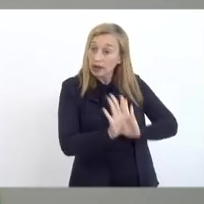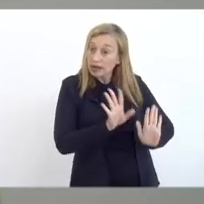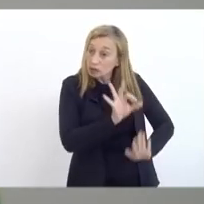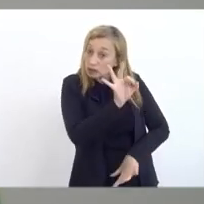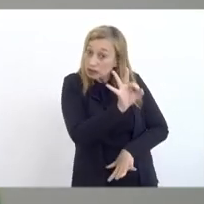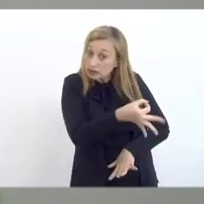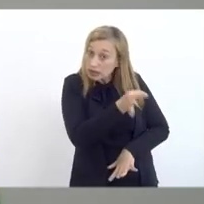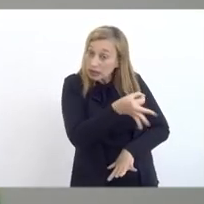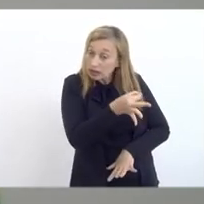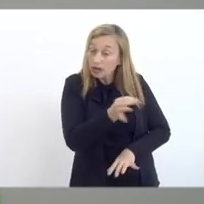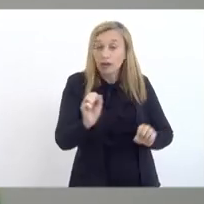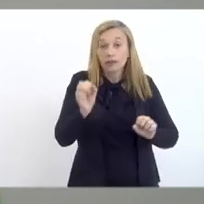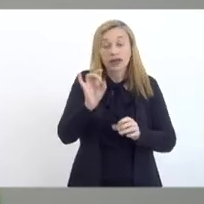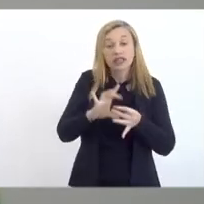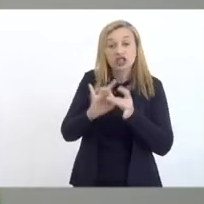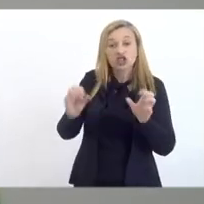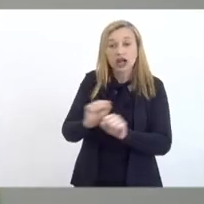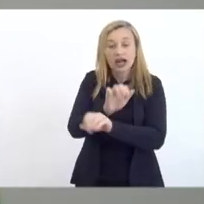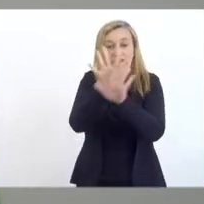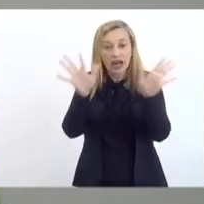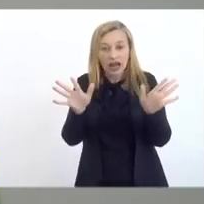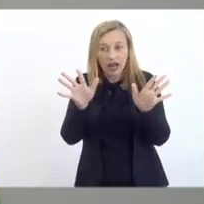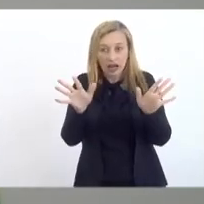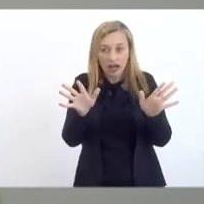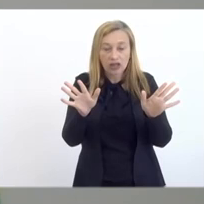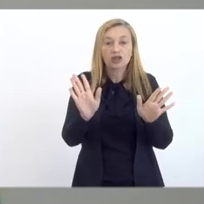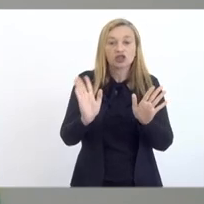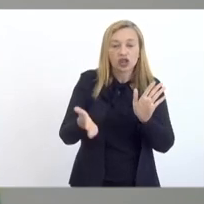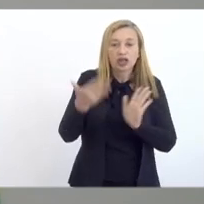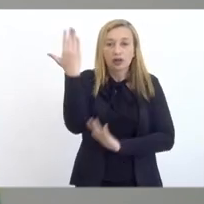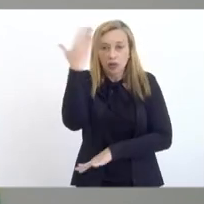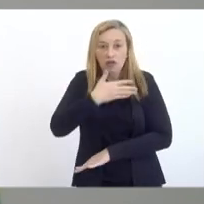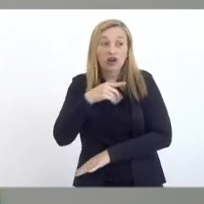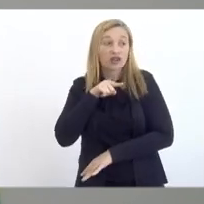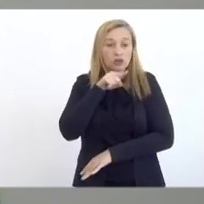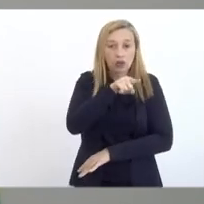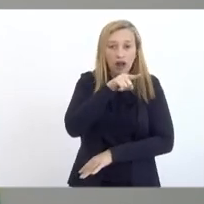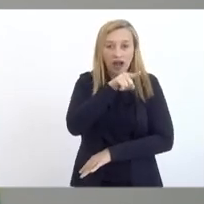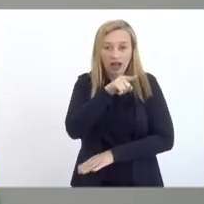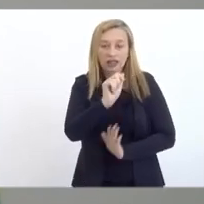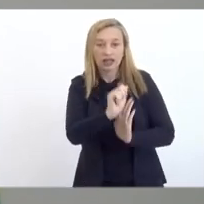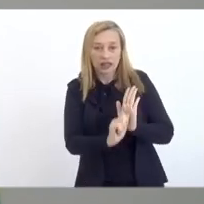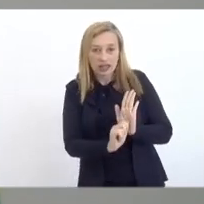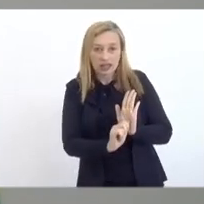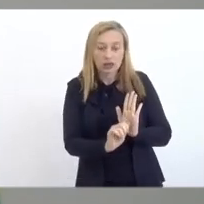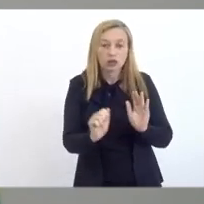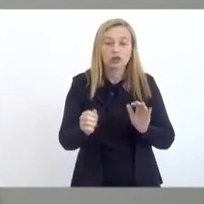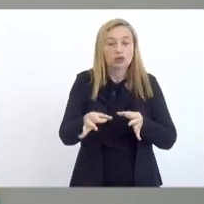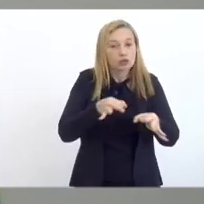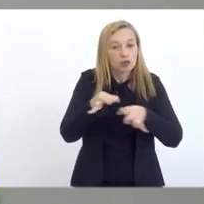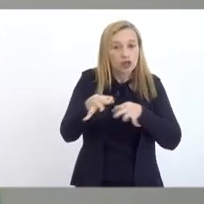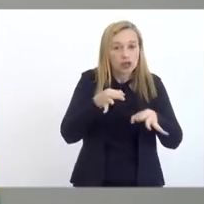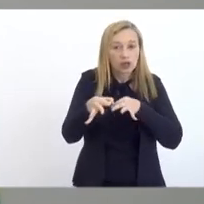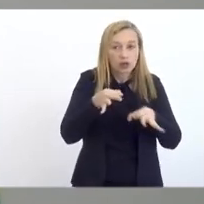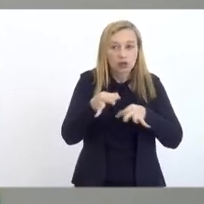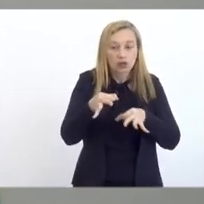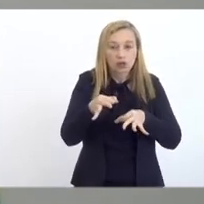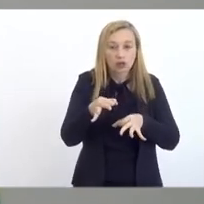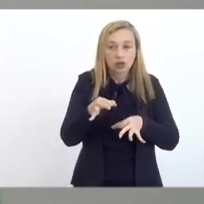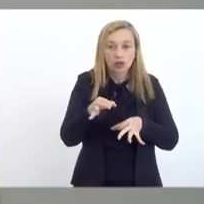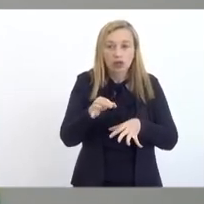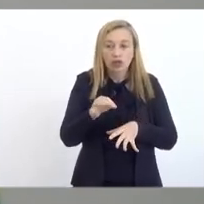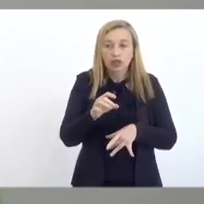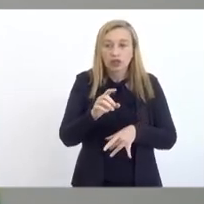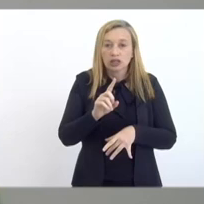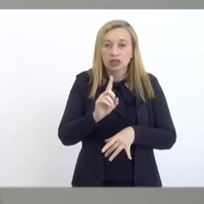necessário, para deixar claro algo que se fala aqui, mas está comprovado lá na redação do plano, que não se colocou